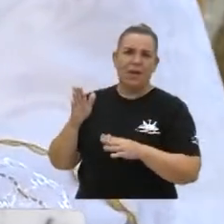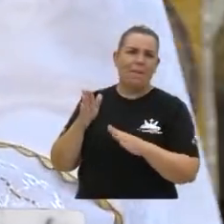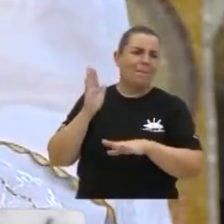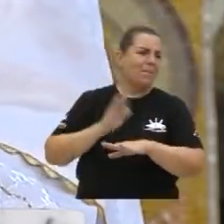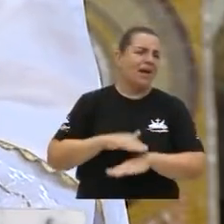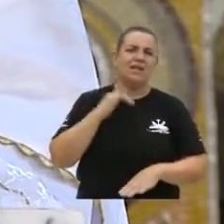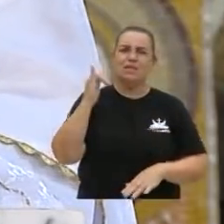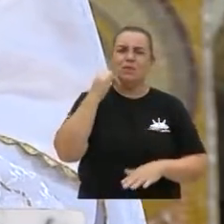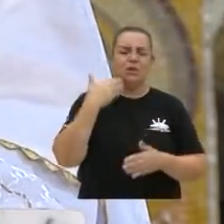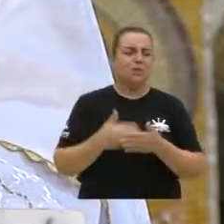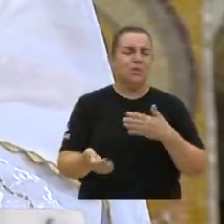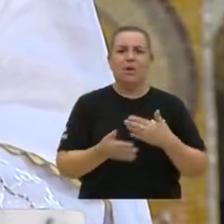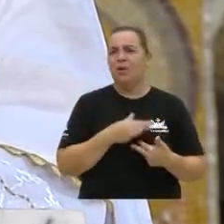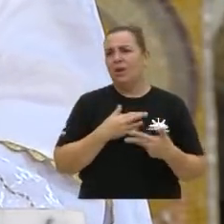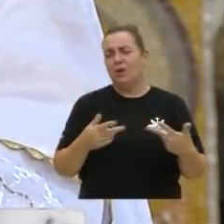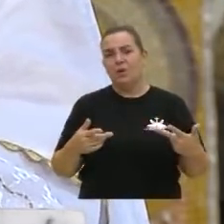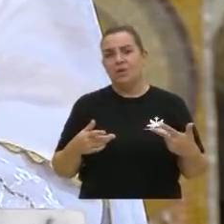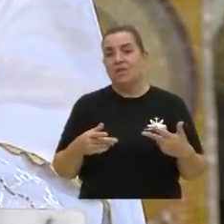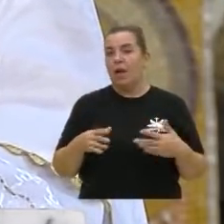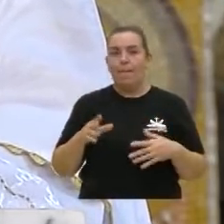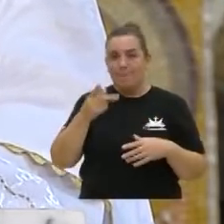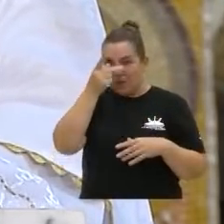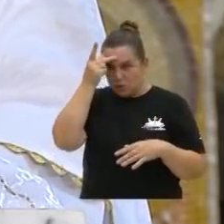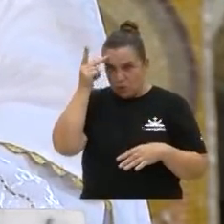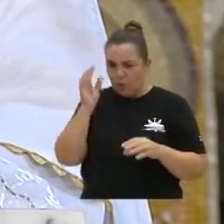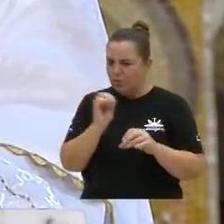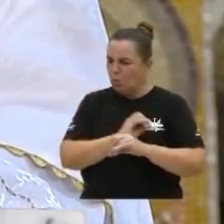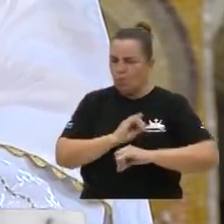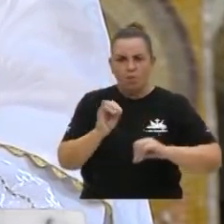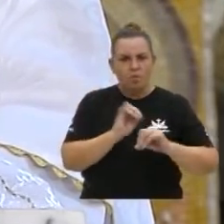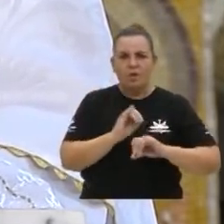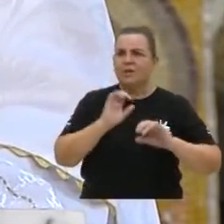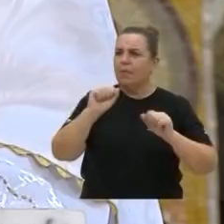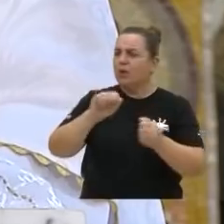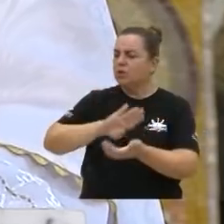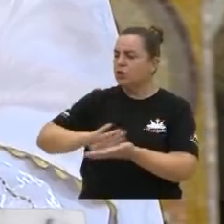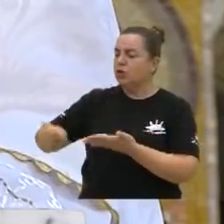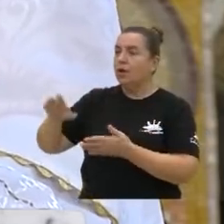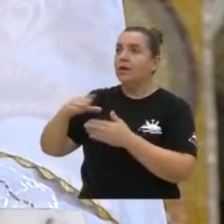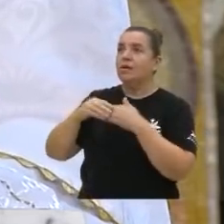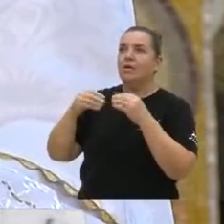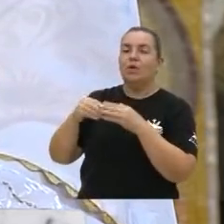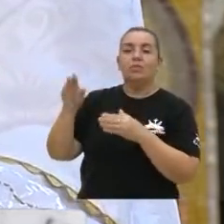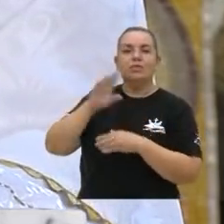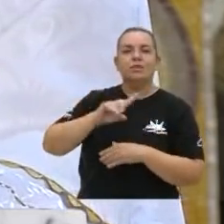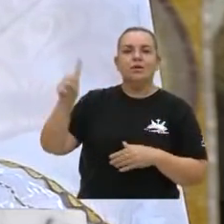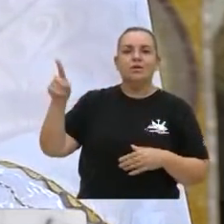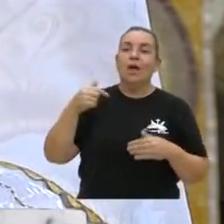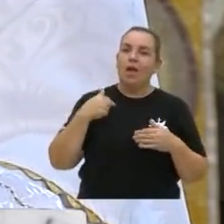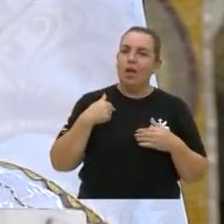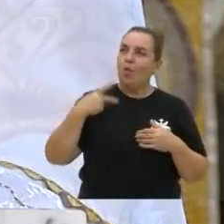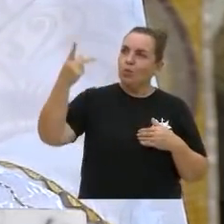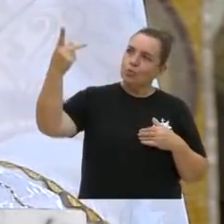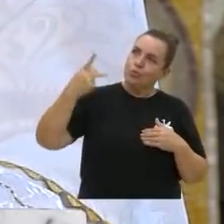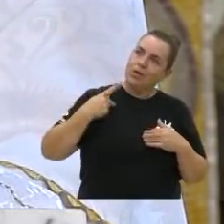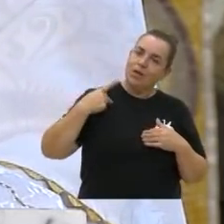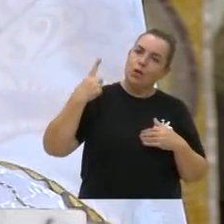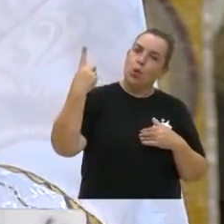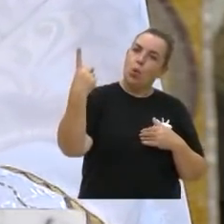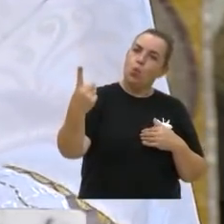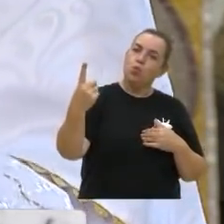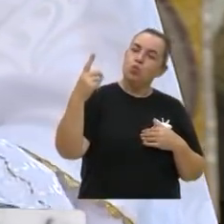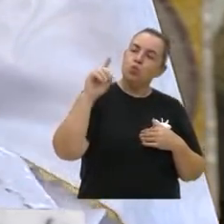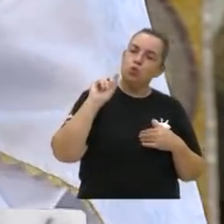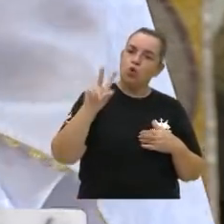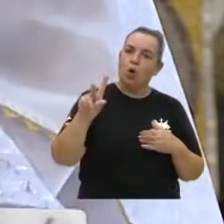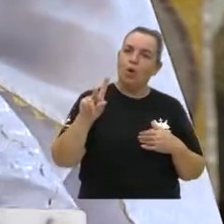ninguém pode arrebatá-las da mão do Pai. Eu e o Pai somos um.